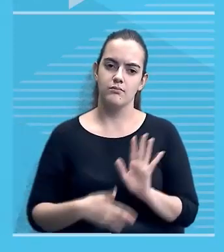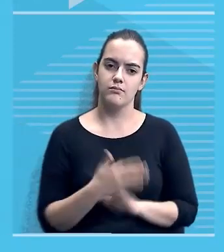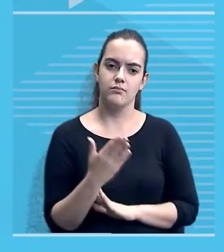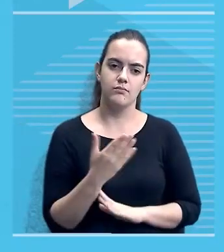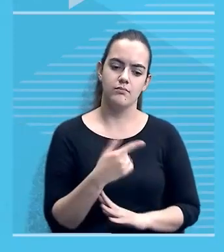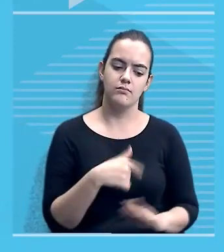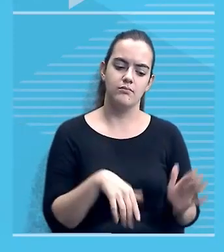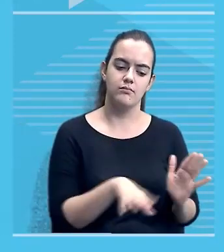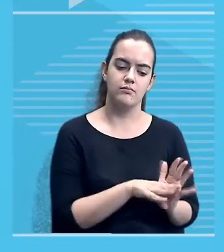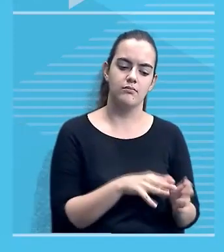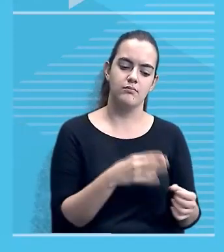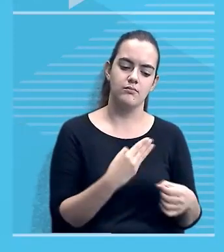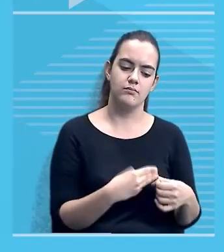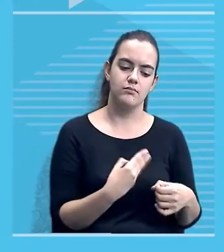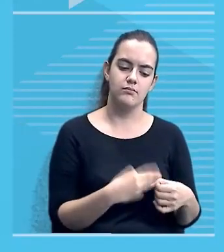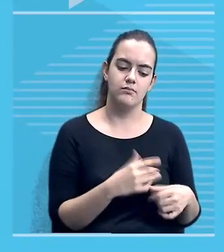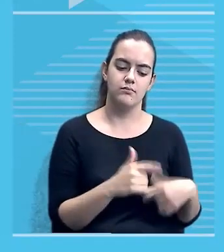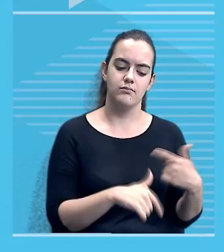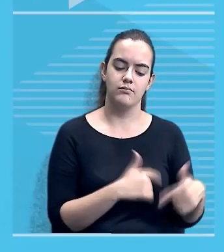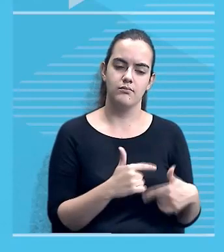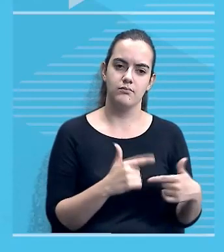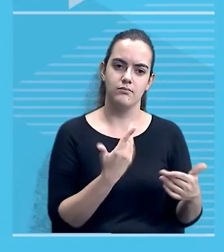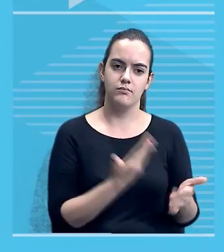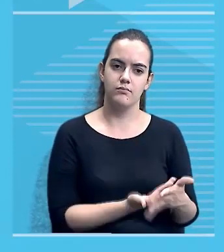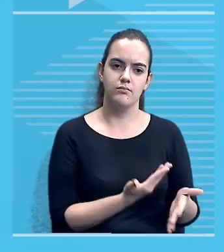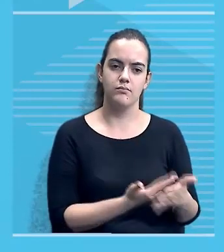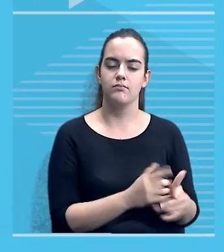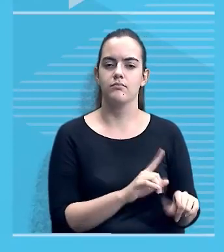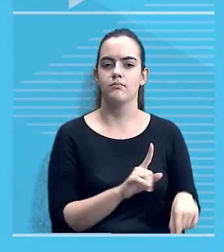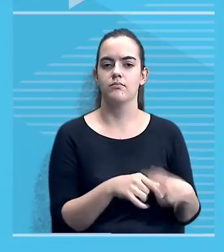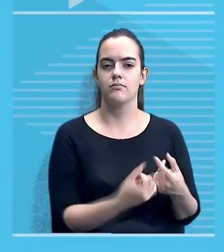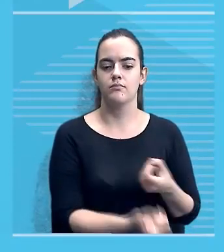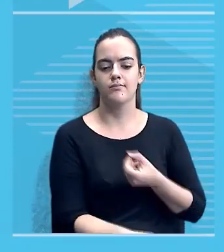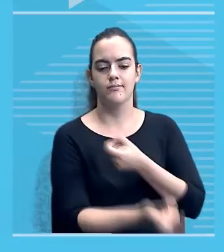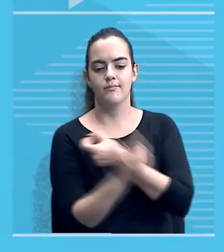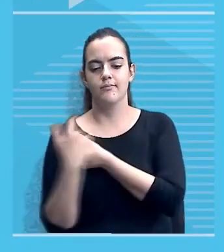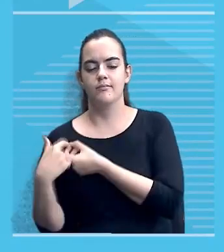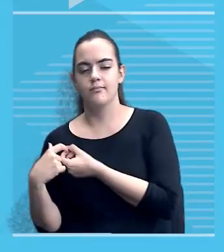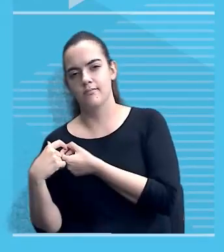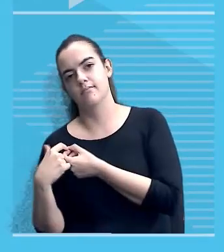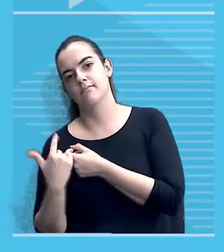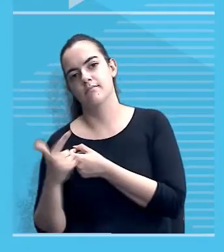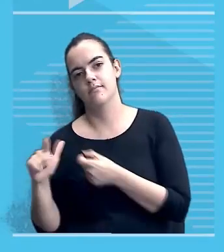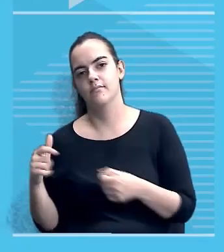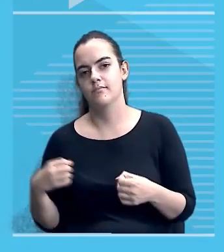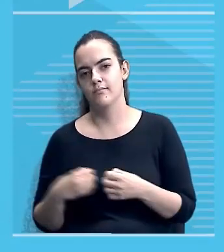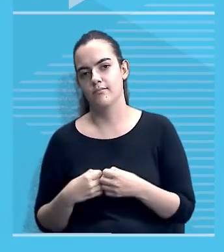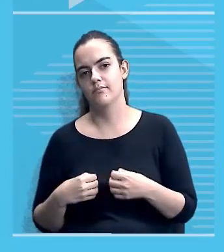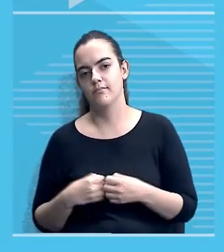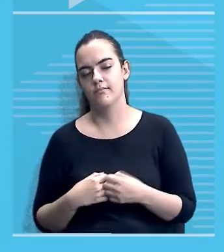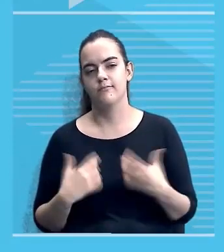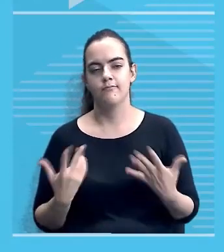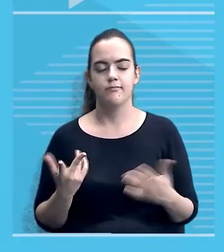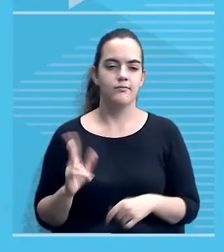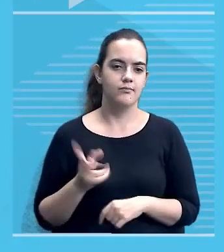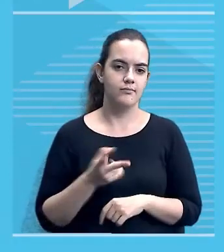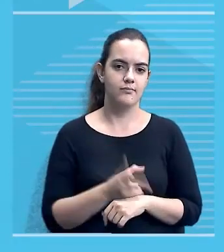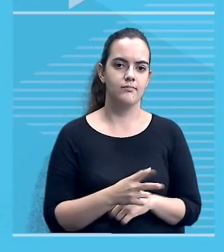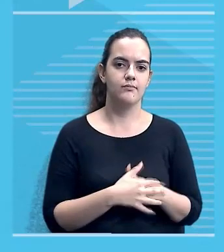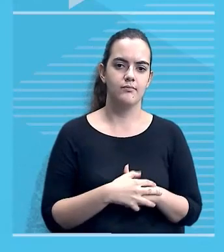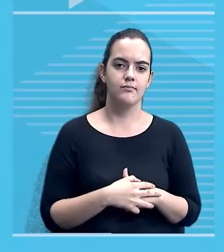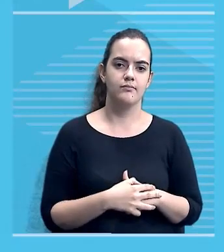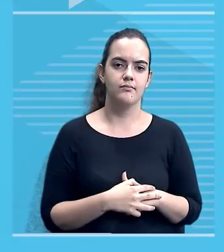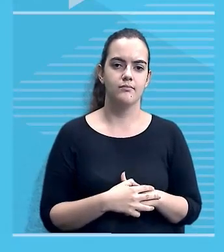trabalhar vai lá para aquela cidade final da tarde terminou o expediente volta lá para sua cidade vizinha e aí esse movimento ela fica